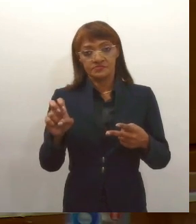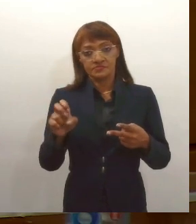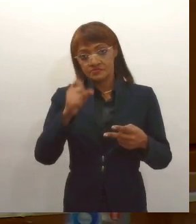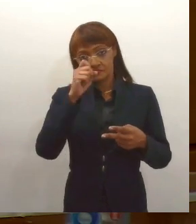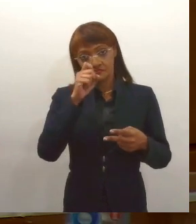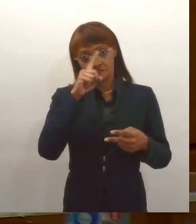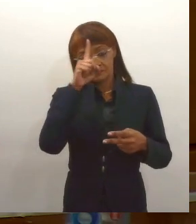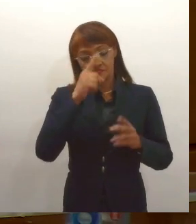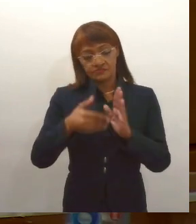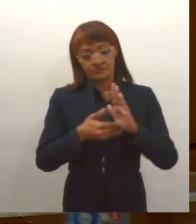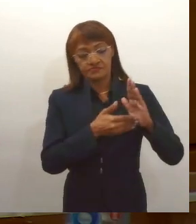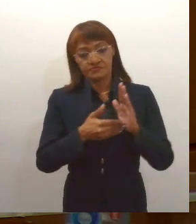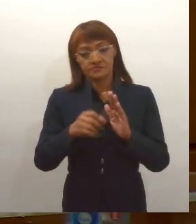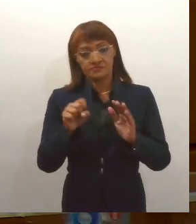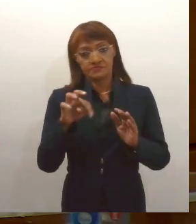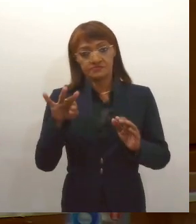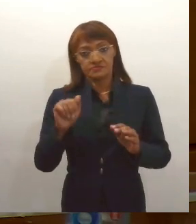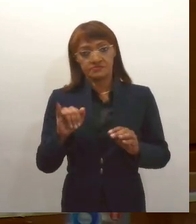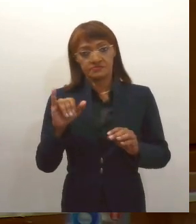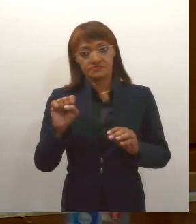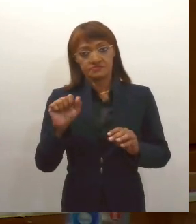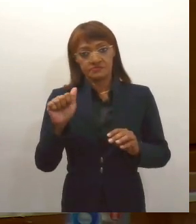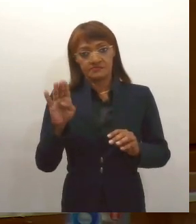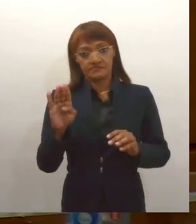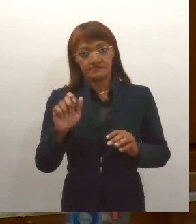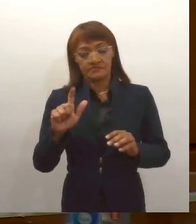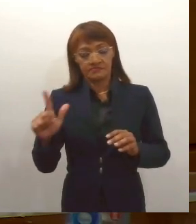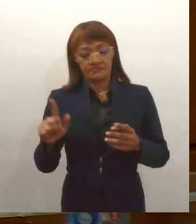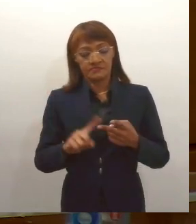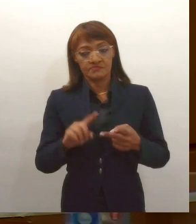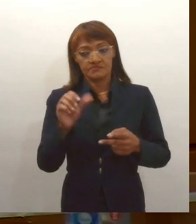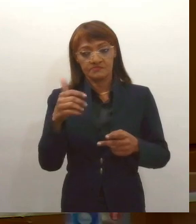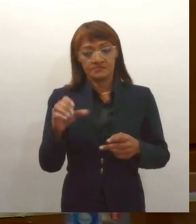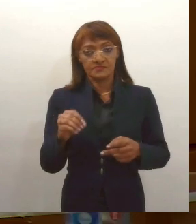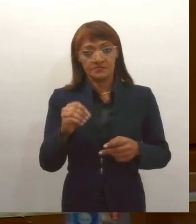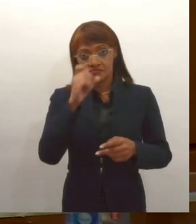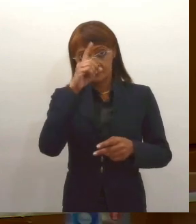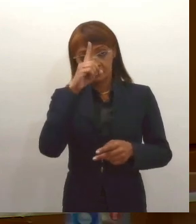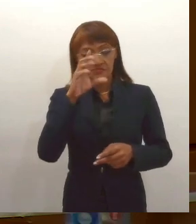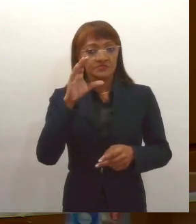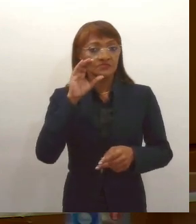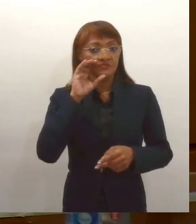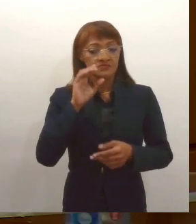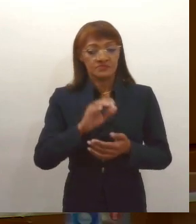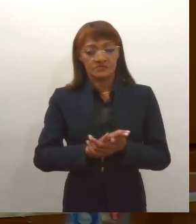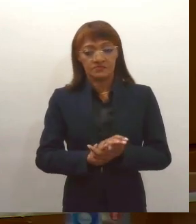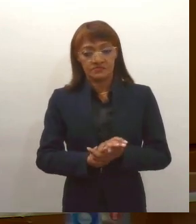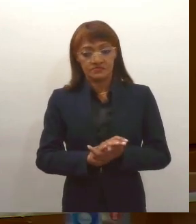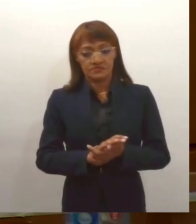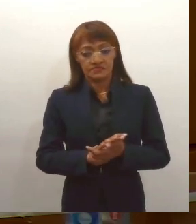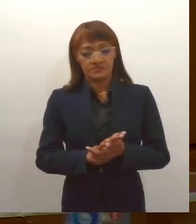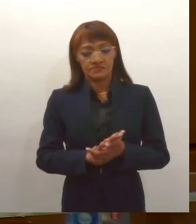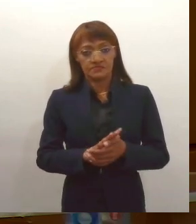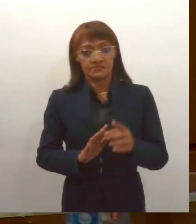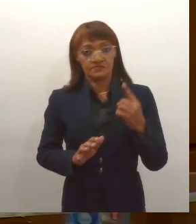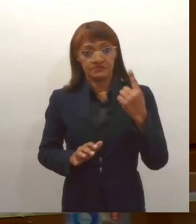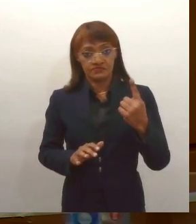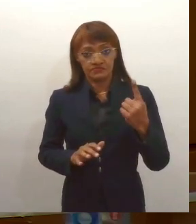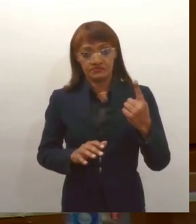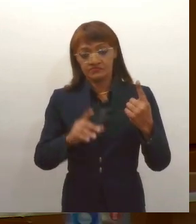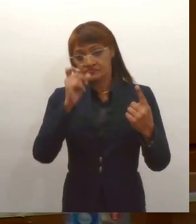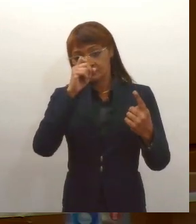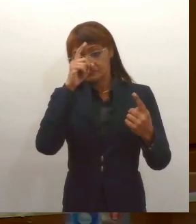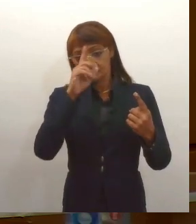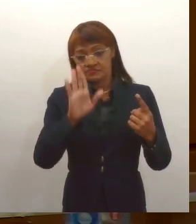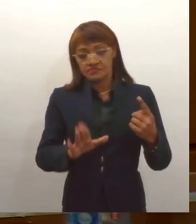de Nossa Senhora do Socorro um hospital um no Hospital Regional de Itabaiana um no Hospital